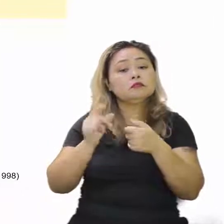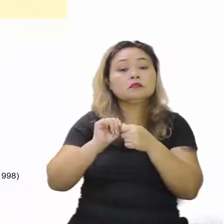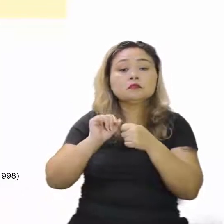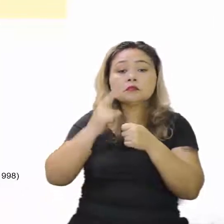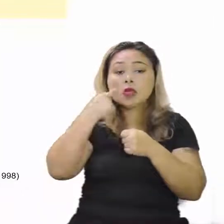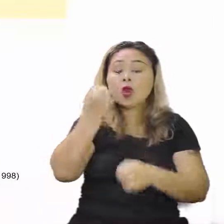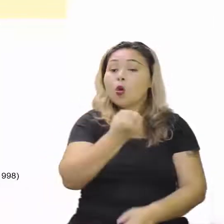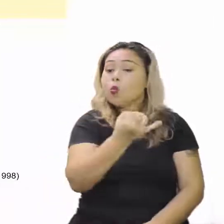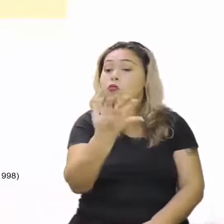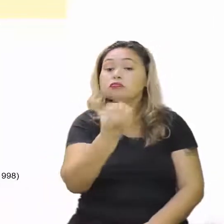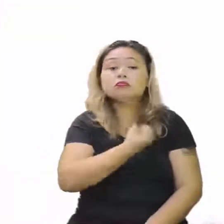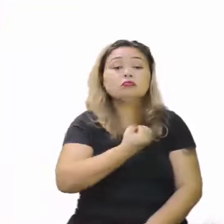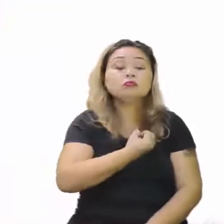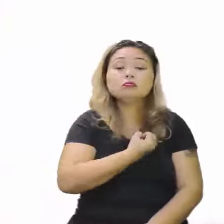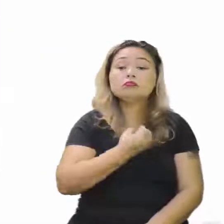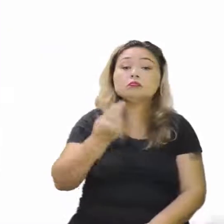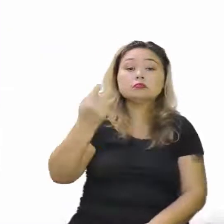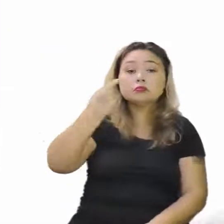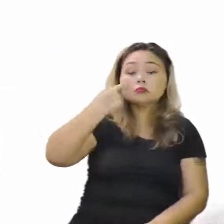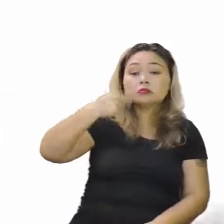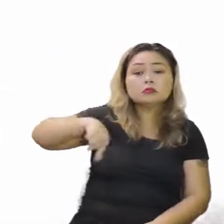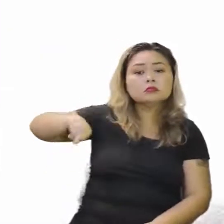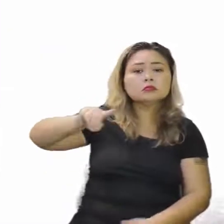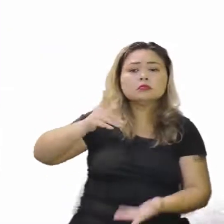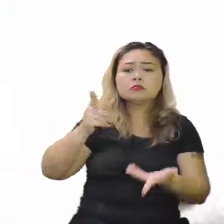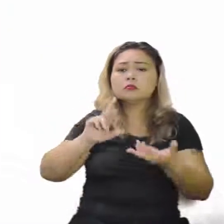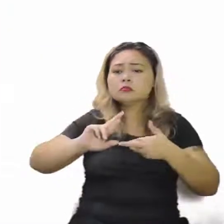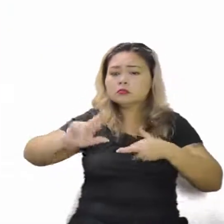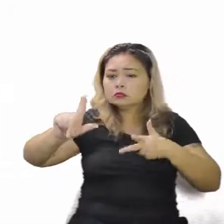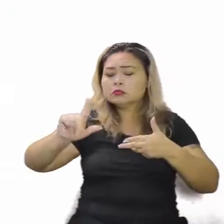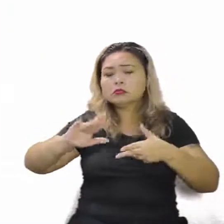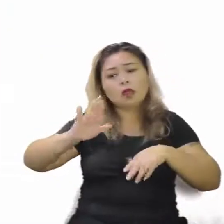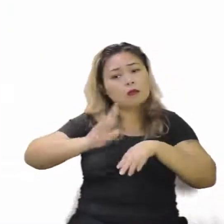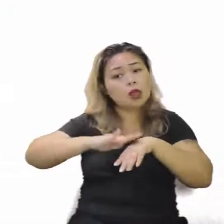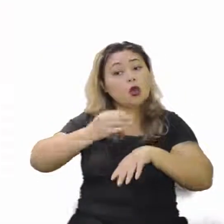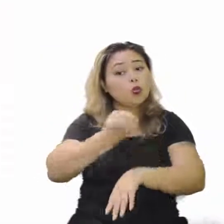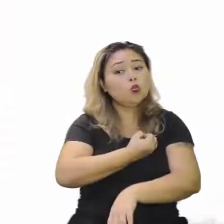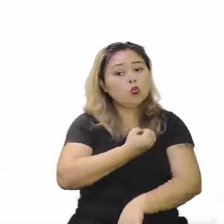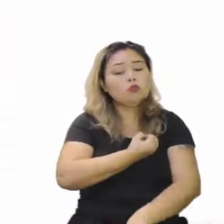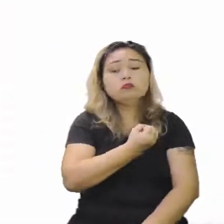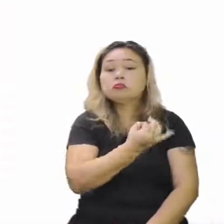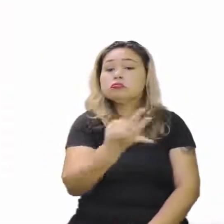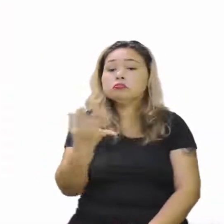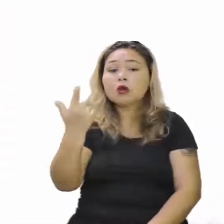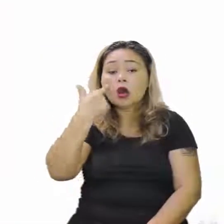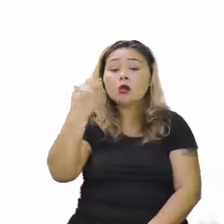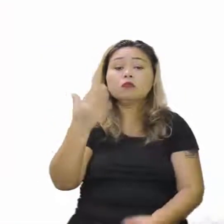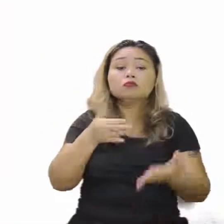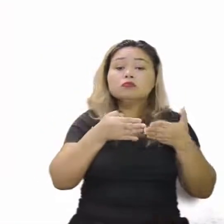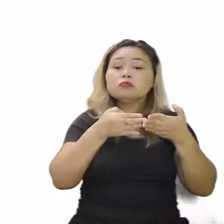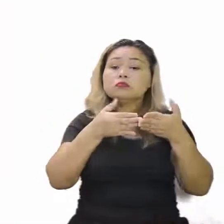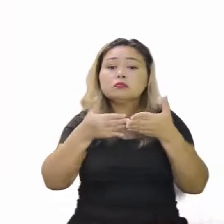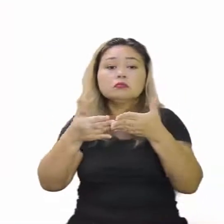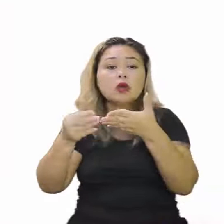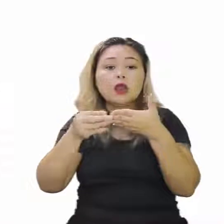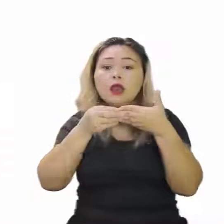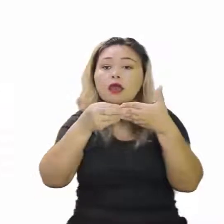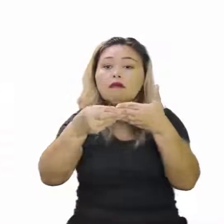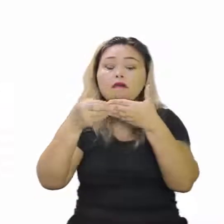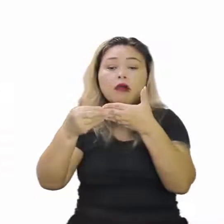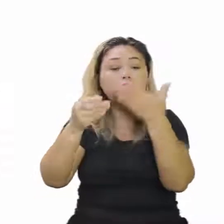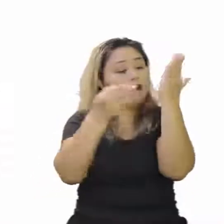quantidade de nordestinos, há muita divergência. Olha aqui como é que era feito o transporte da borracha.